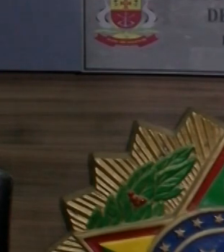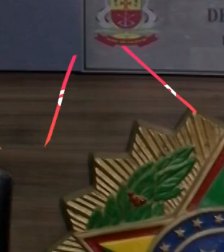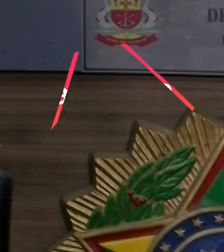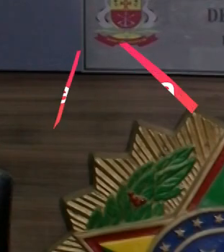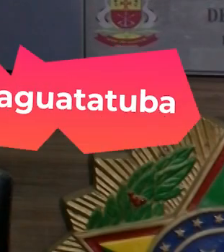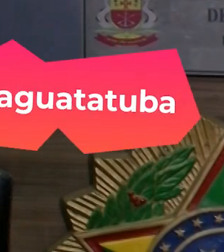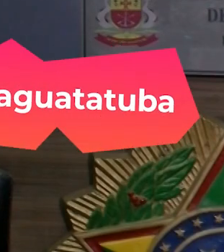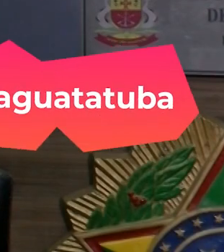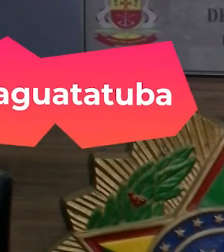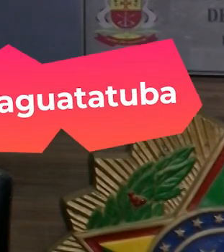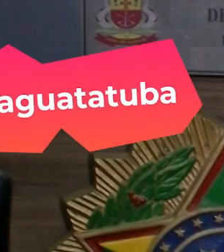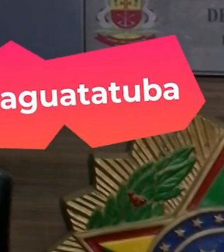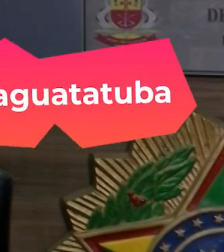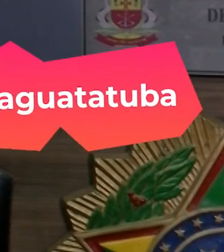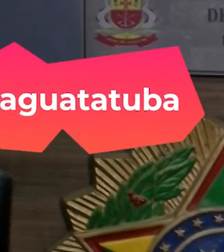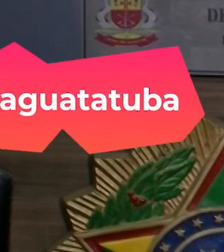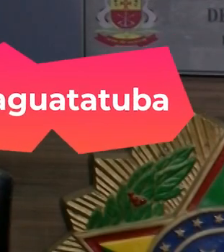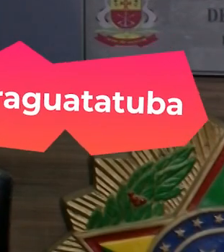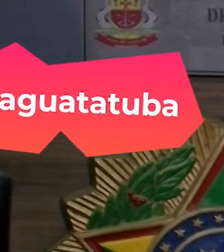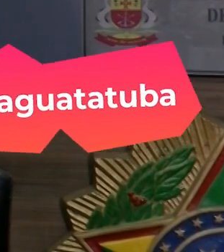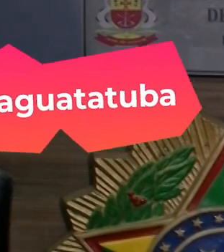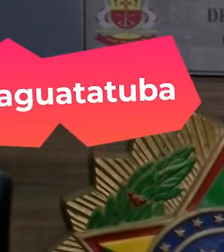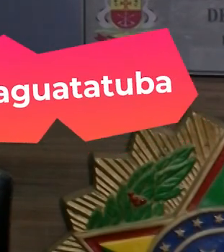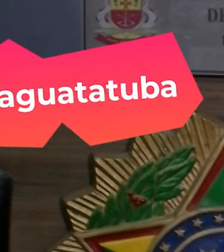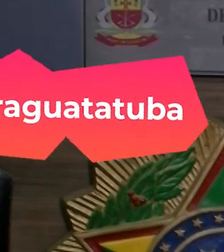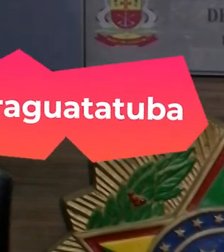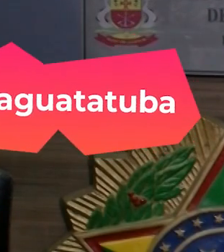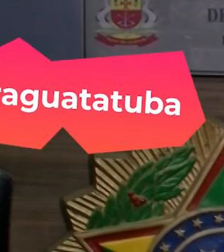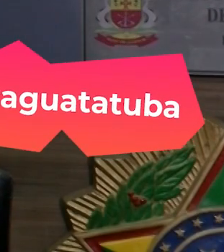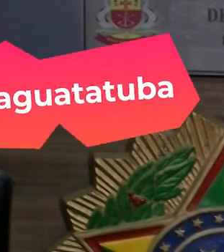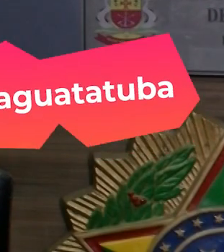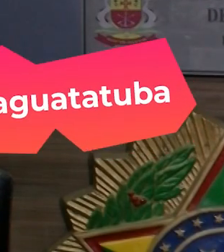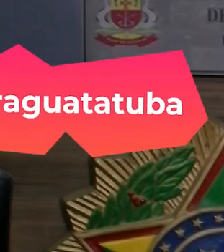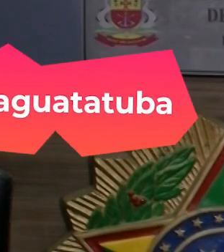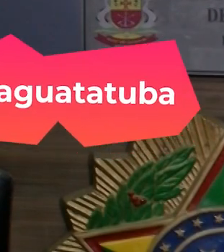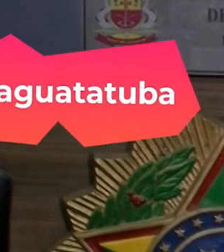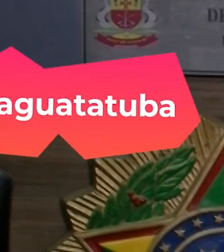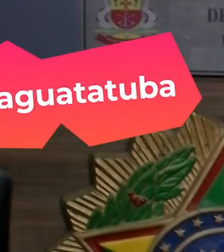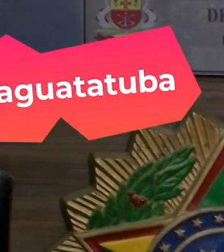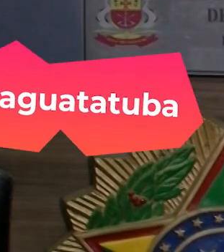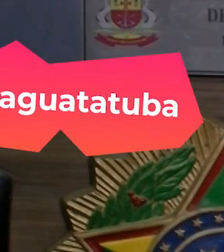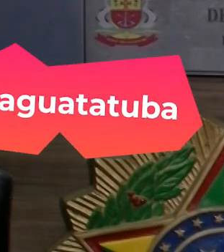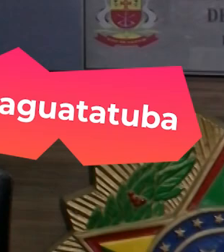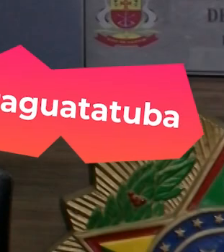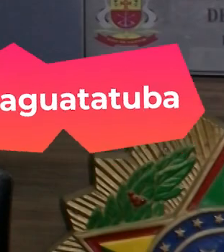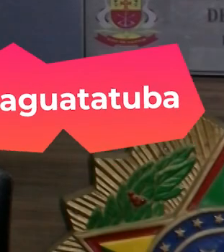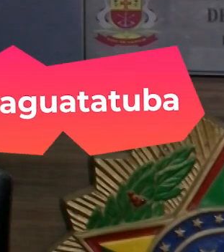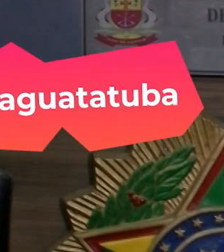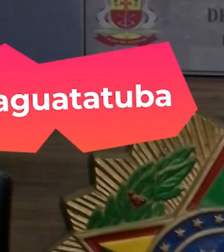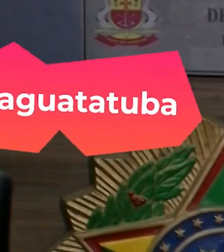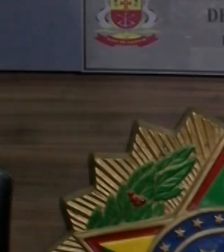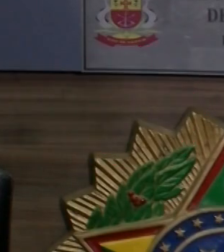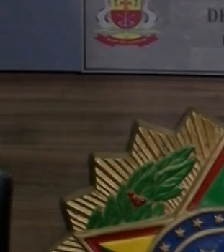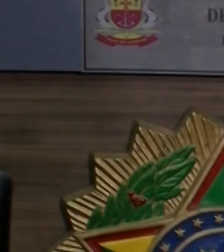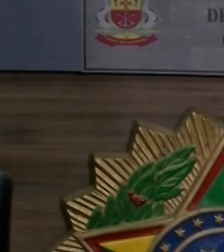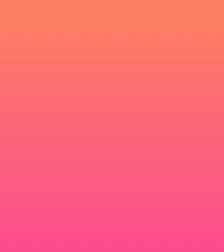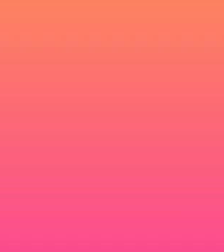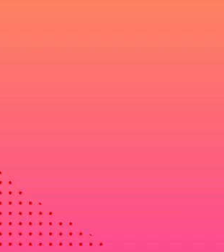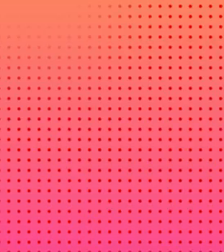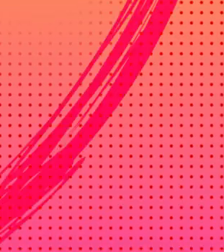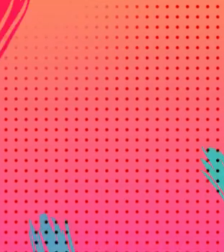nossas redes sociais e fique ligado em tudo da TV Câmara Caraguatatuba. Está começando o Conexão Jovem em pauta.